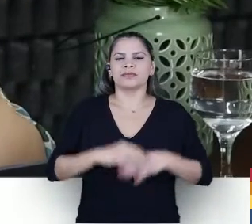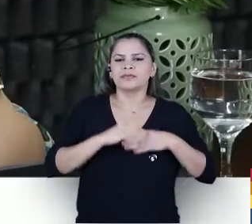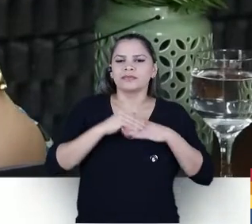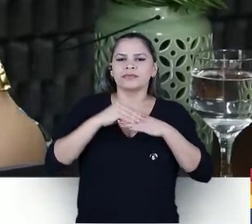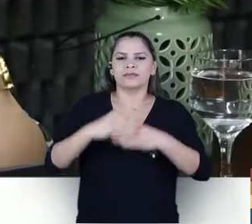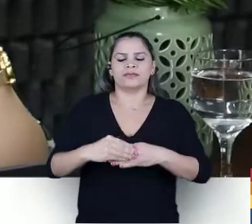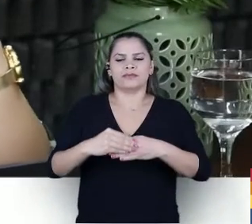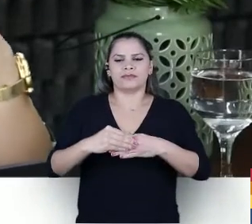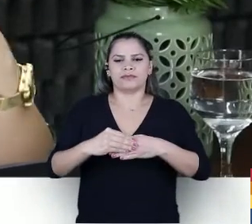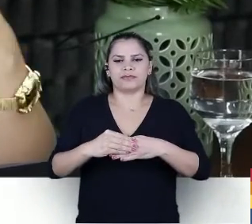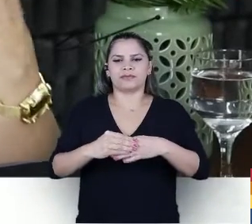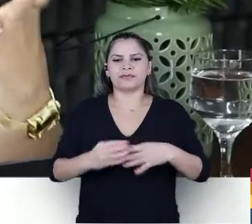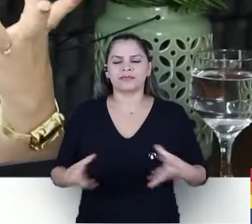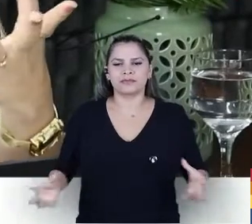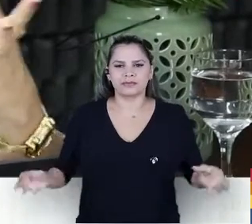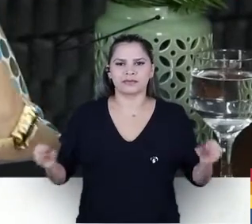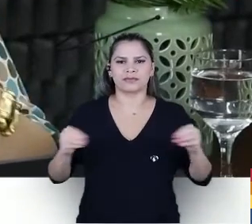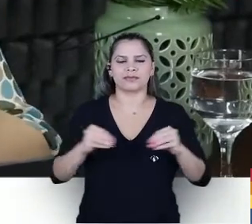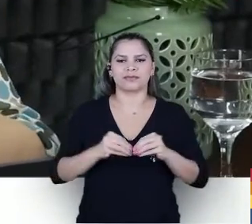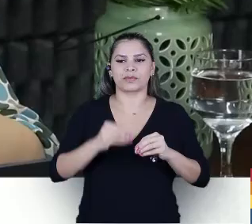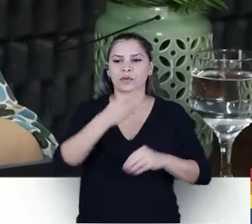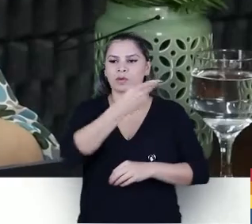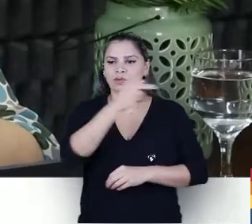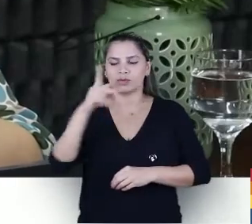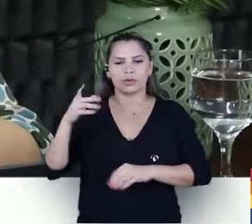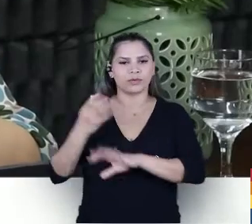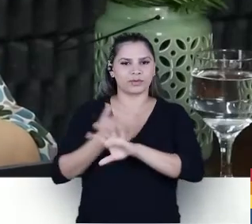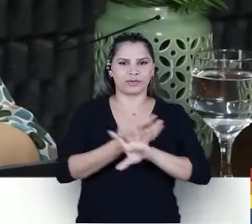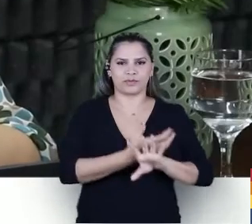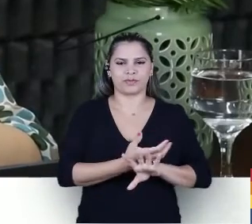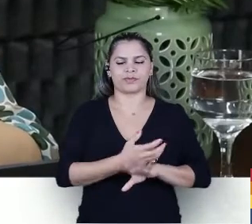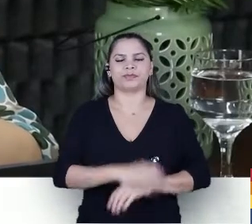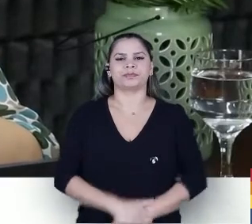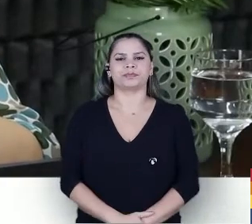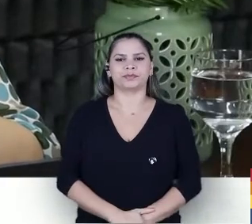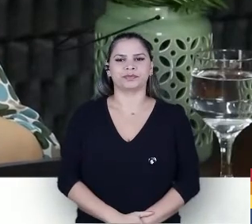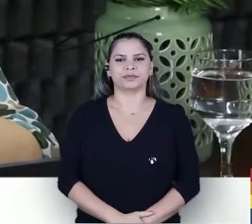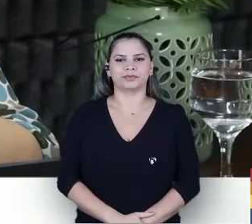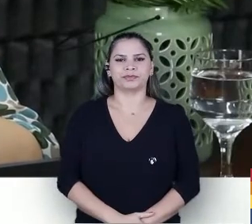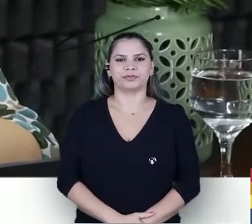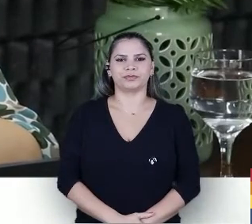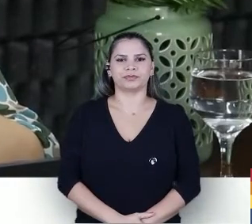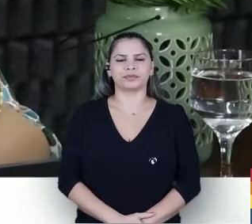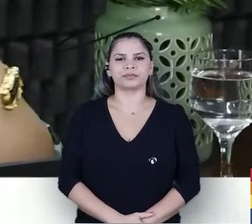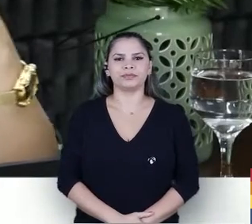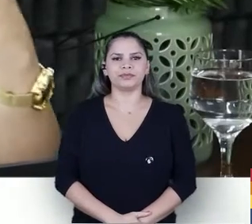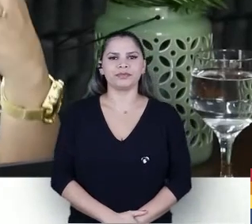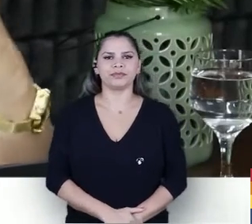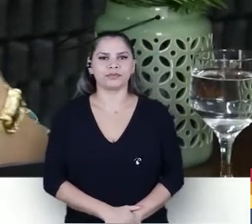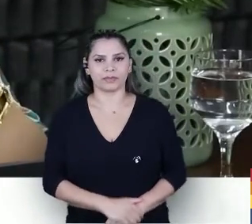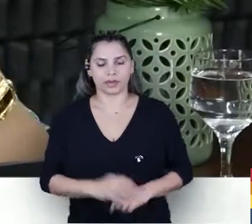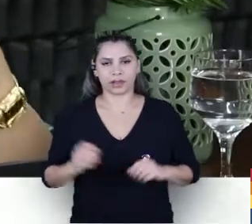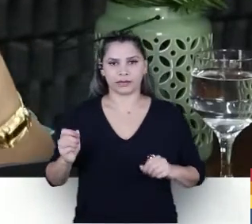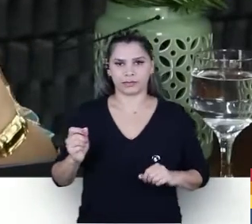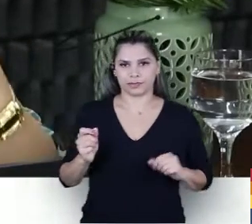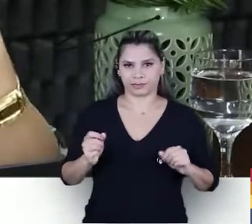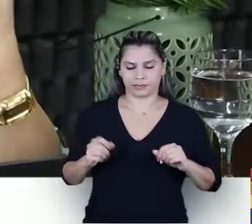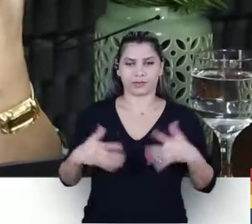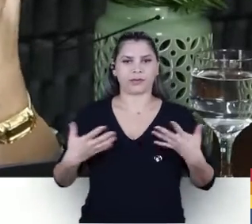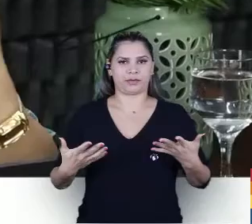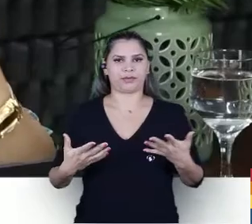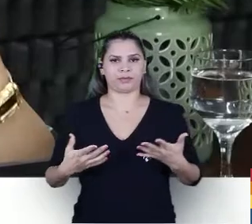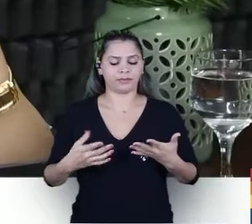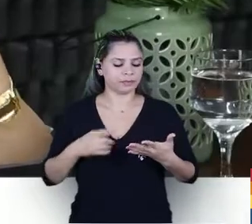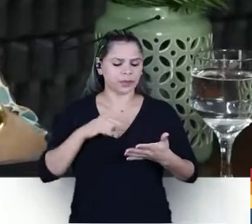e tendo aí, nós sabemos bem, a responsabilidade de carregar essa parceria que deve ser contínua com